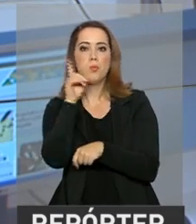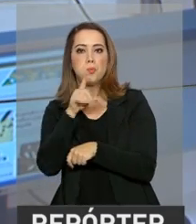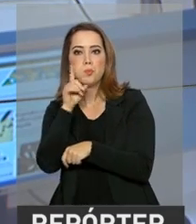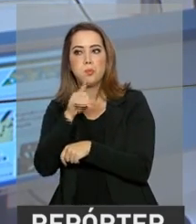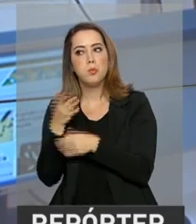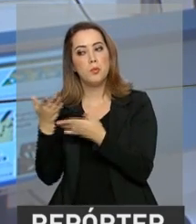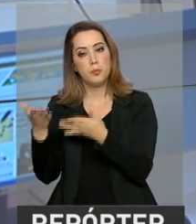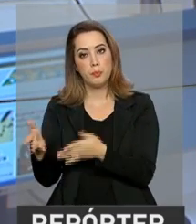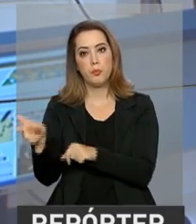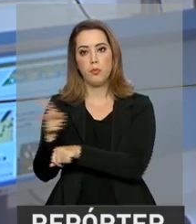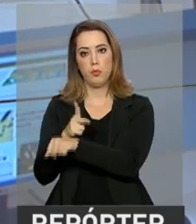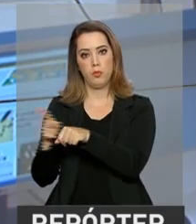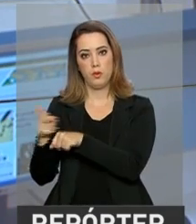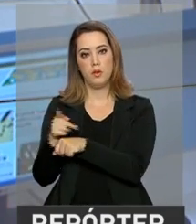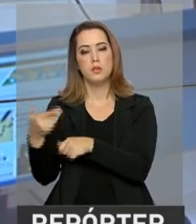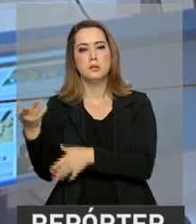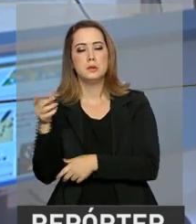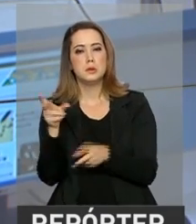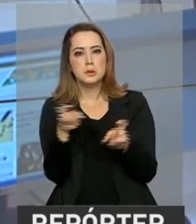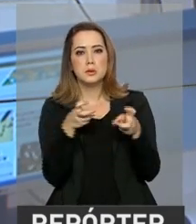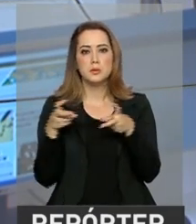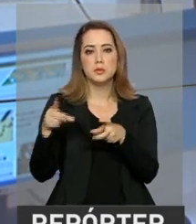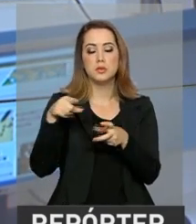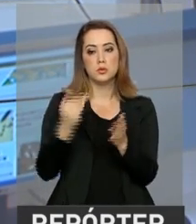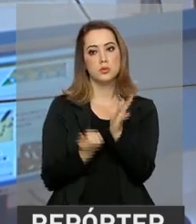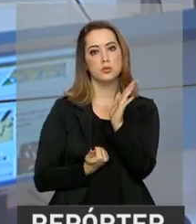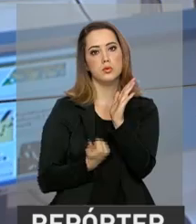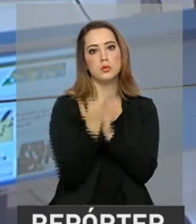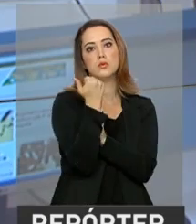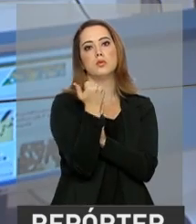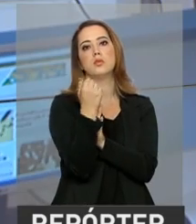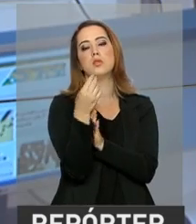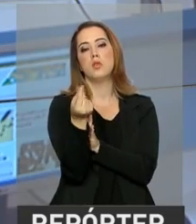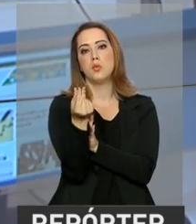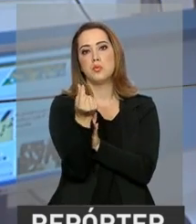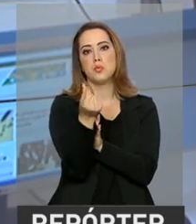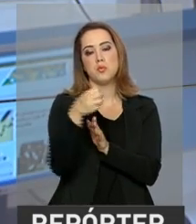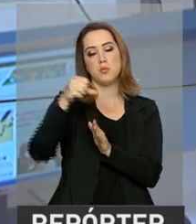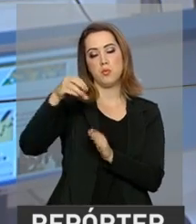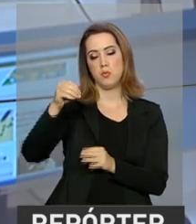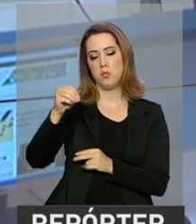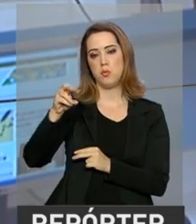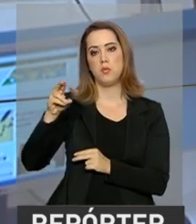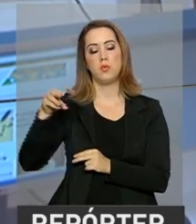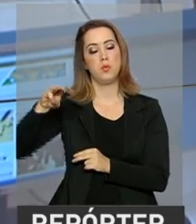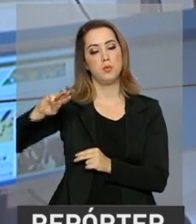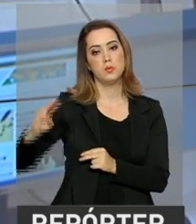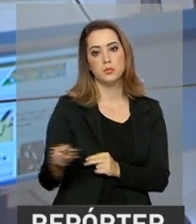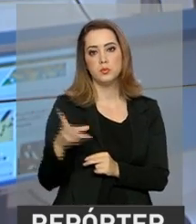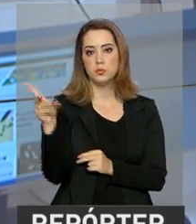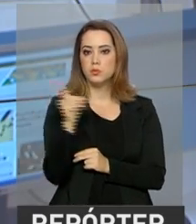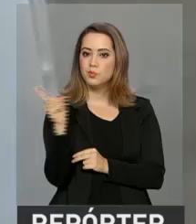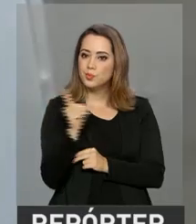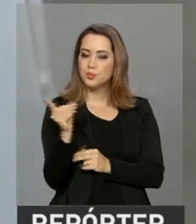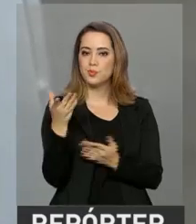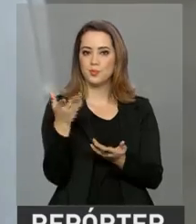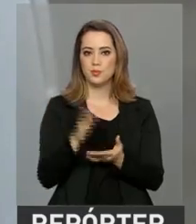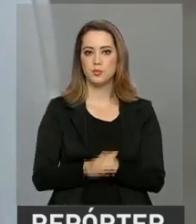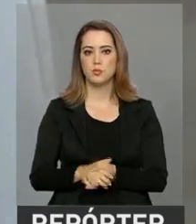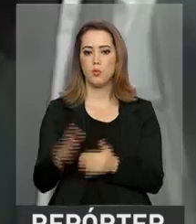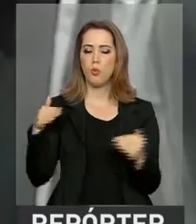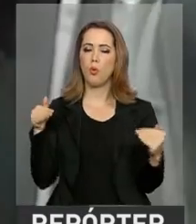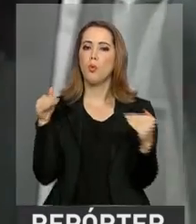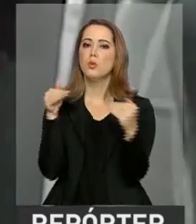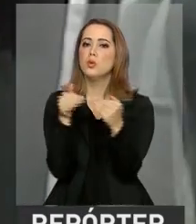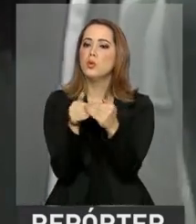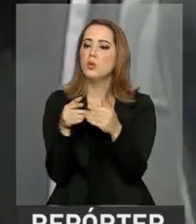Brasil. A expectativa é aumentar a receita dos exportadores em US$ 900 milhões. Um acordo que vai